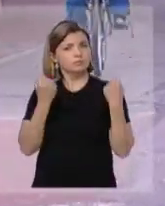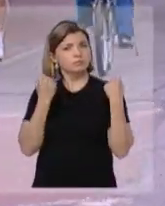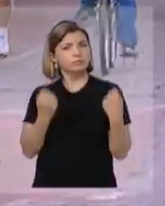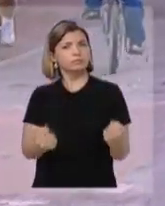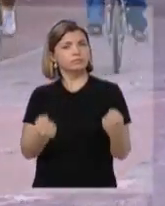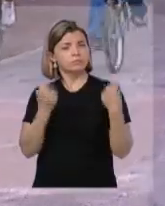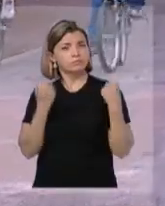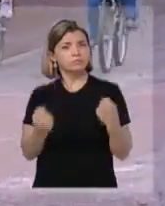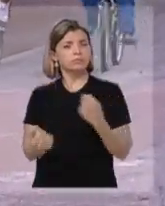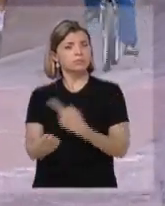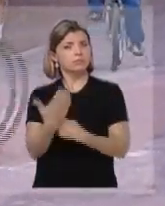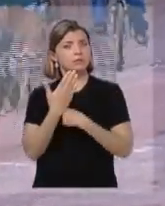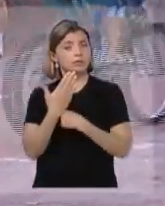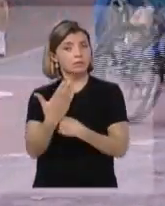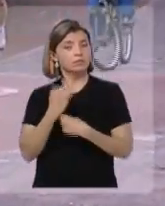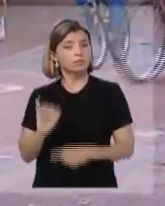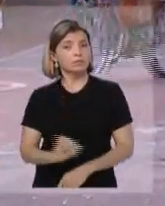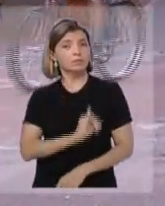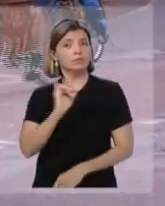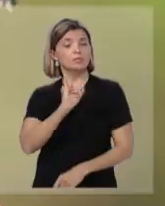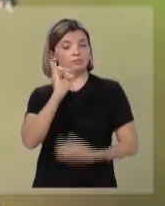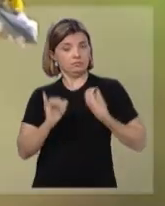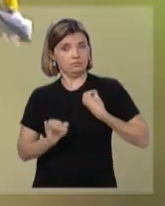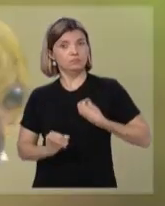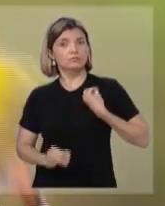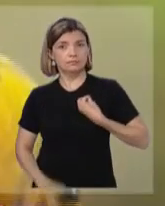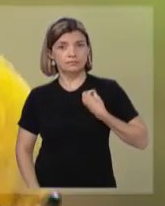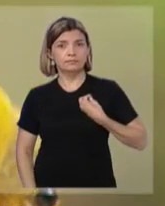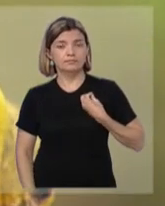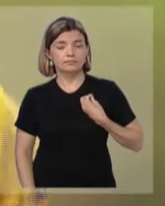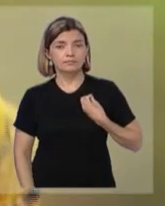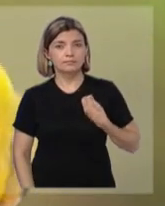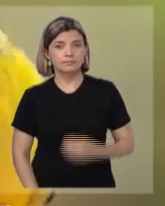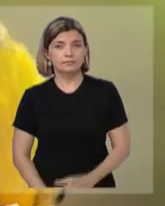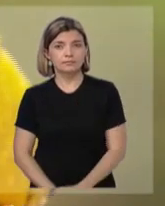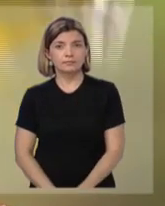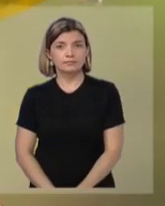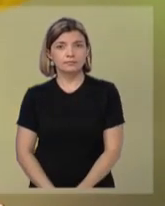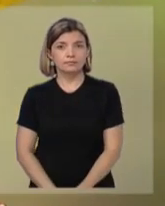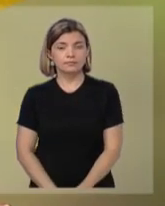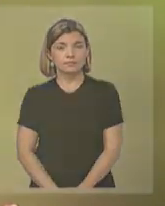de produção de energia e essencial para a nossa sobrevivência.